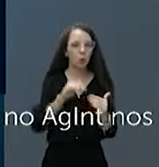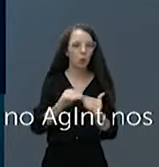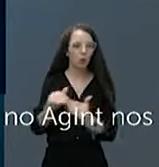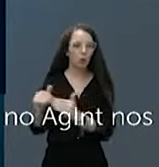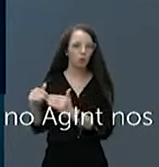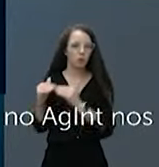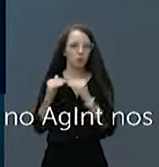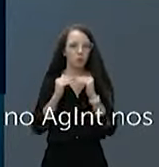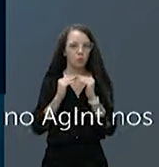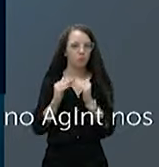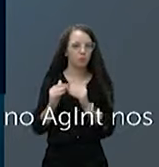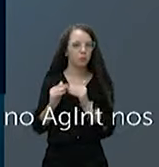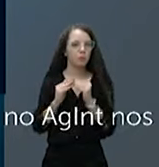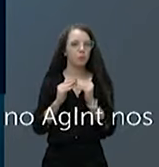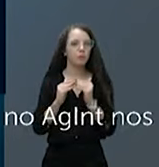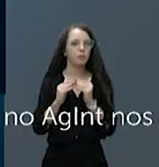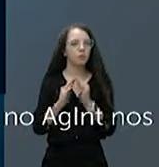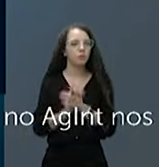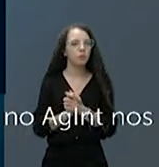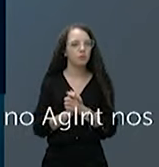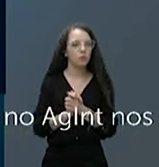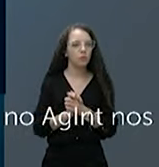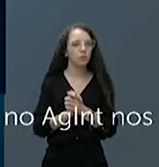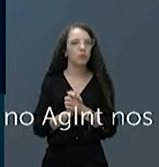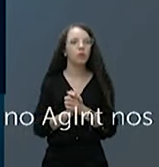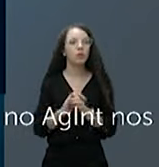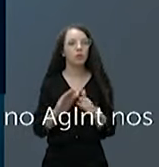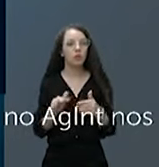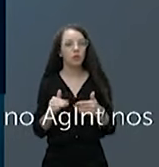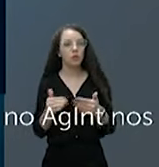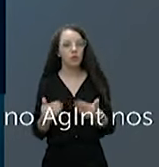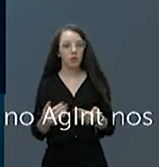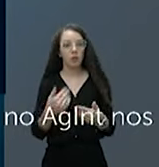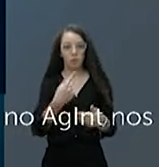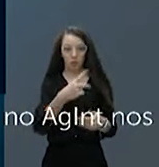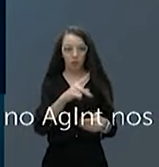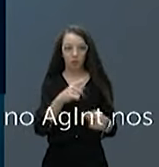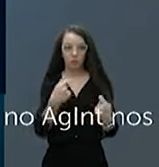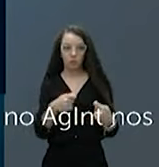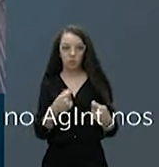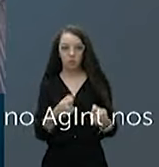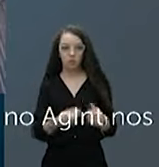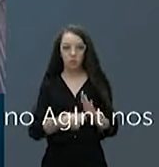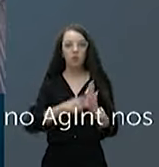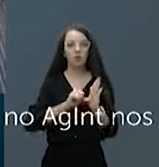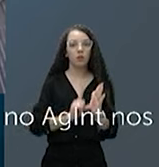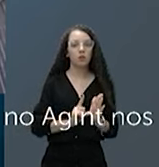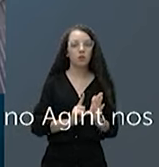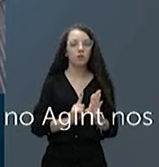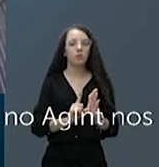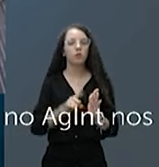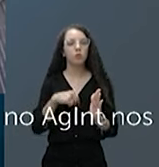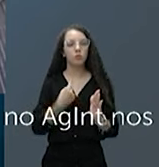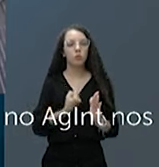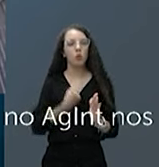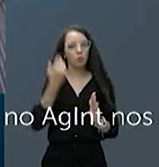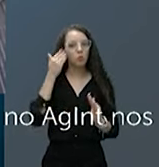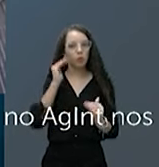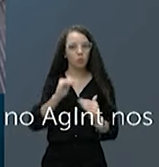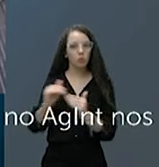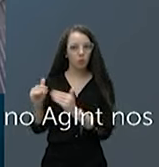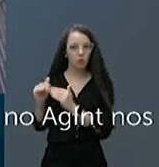Com permissão do ministro Og também, já que ele teria precedência, tem a precedência, nós acordamos aqui, senhora